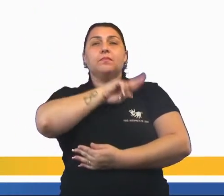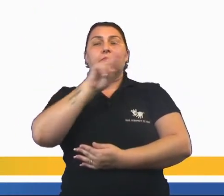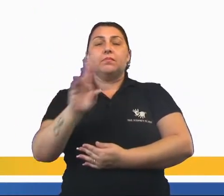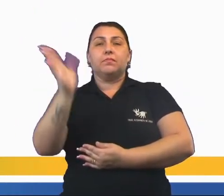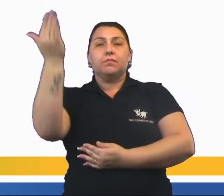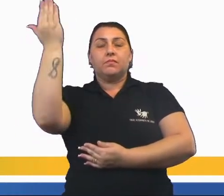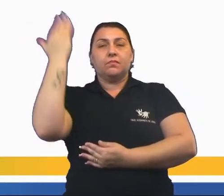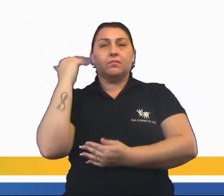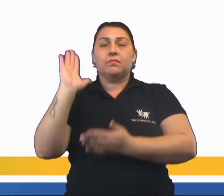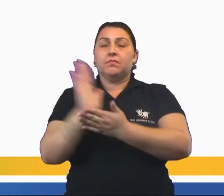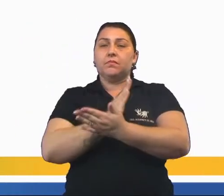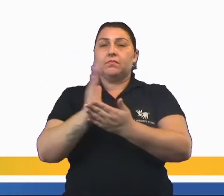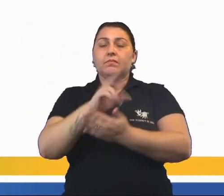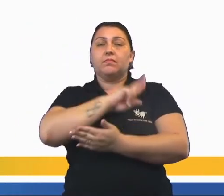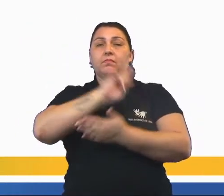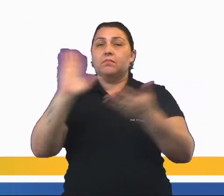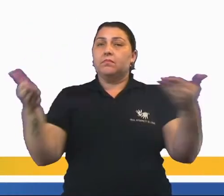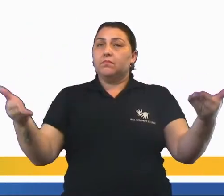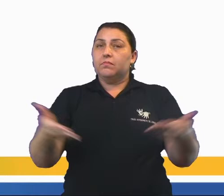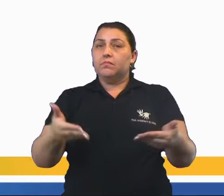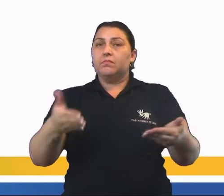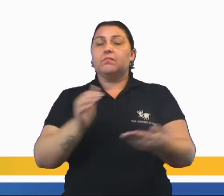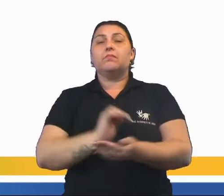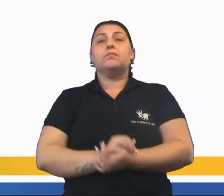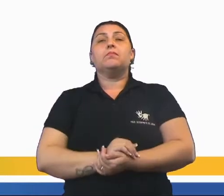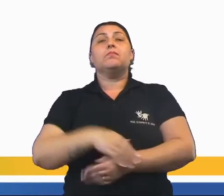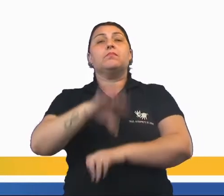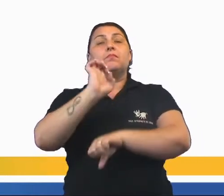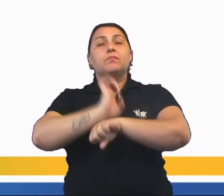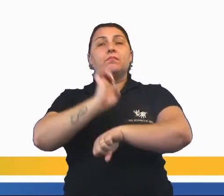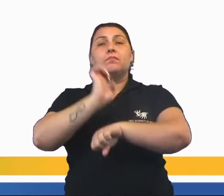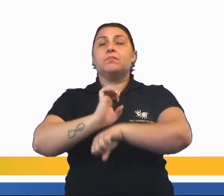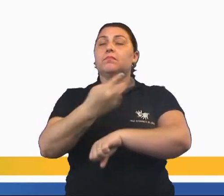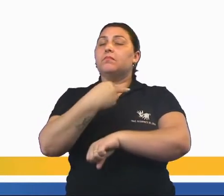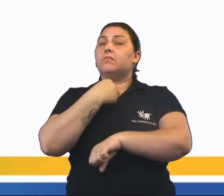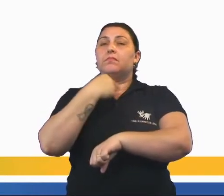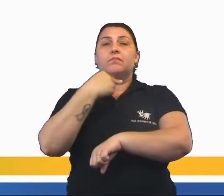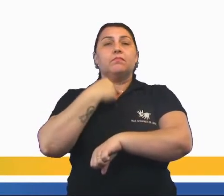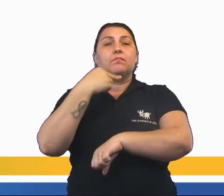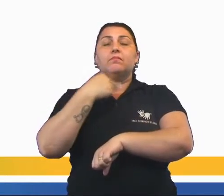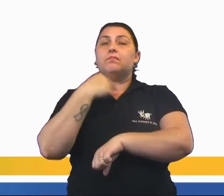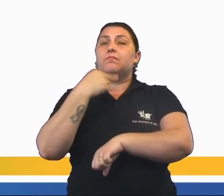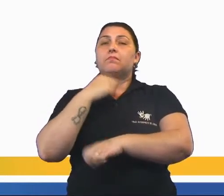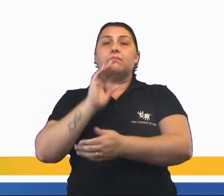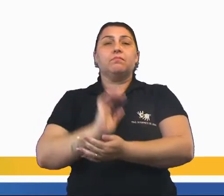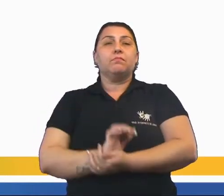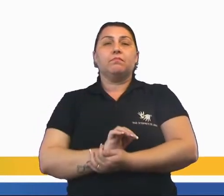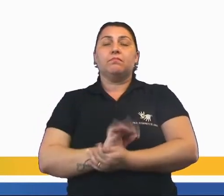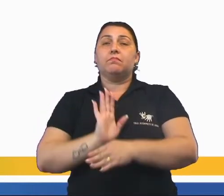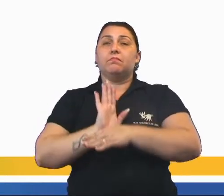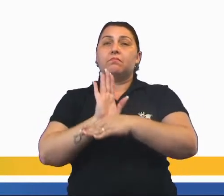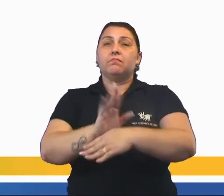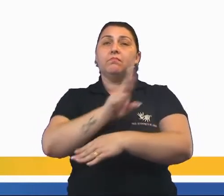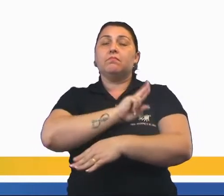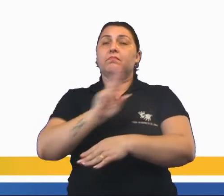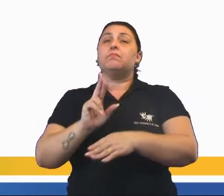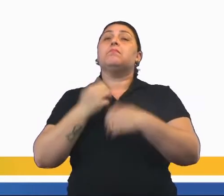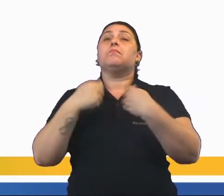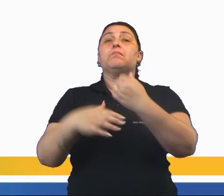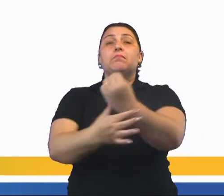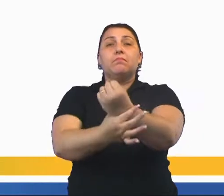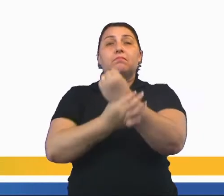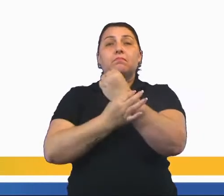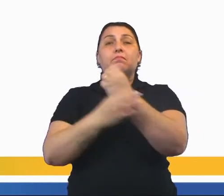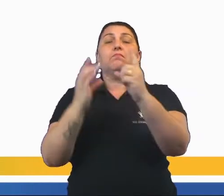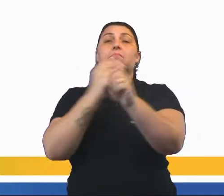no passado, com algumas religiões atuais, o Estado não pode patrocinar religiões. Ele tem que garantir